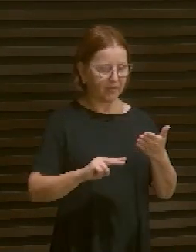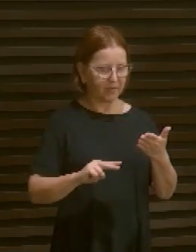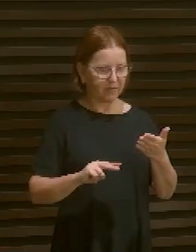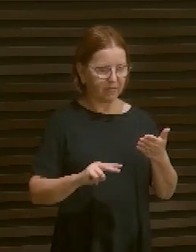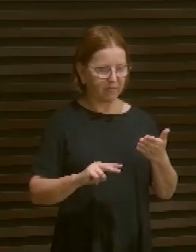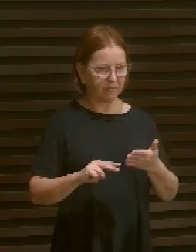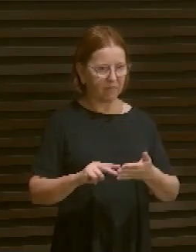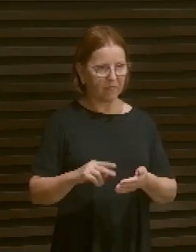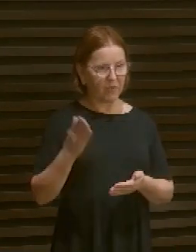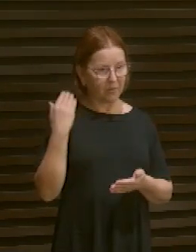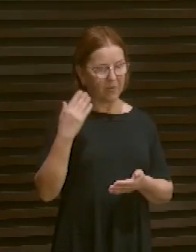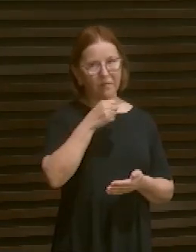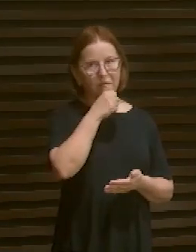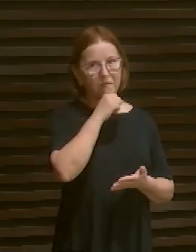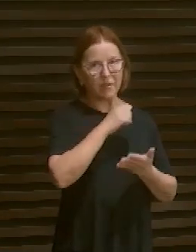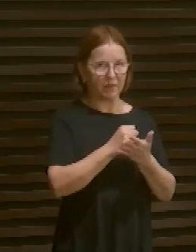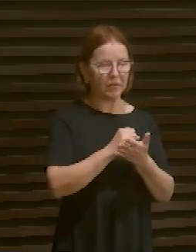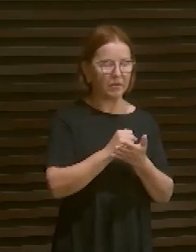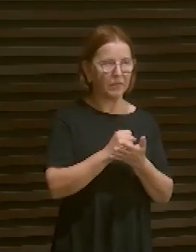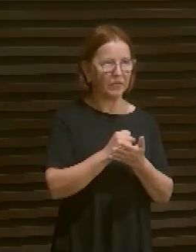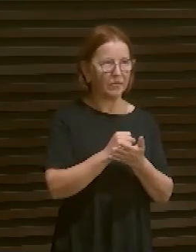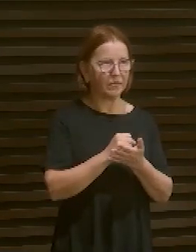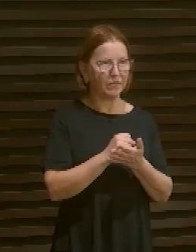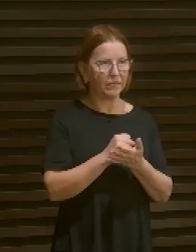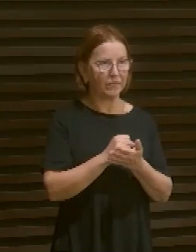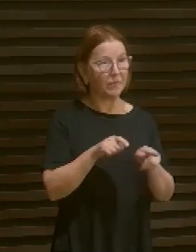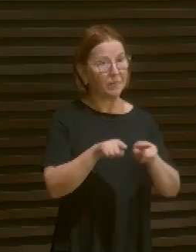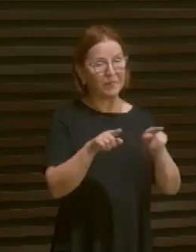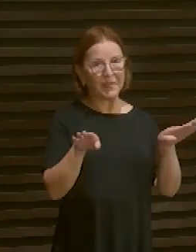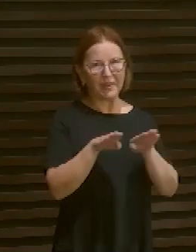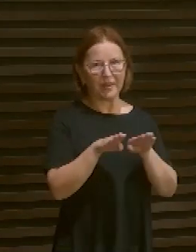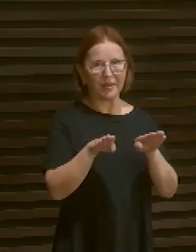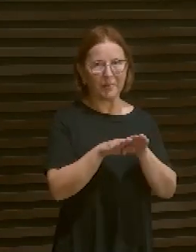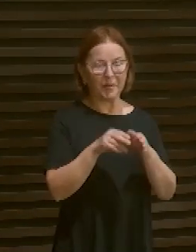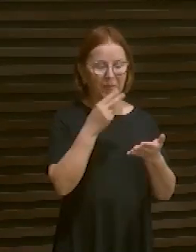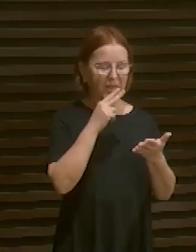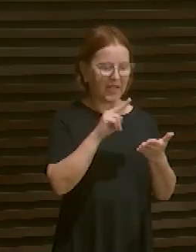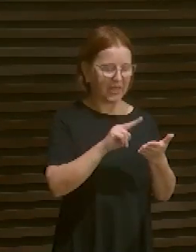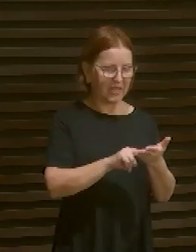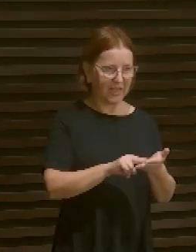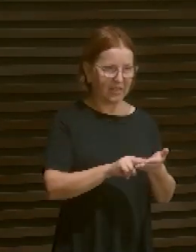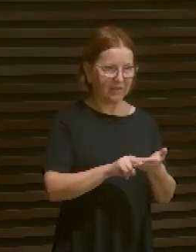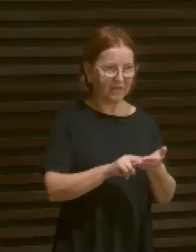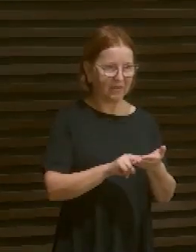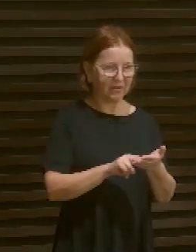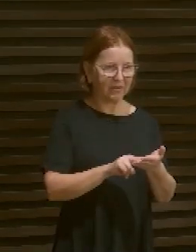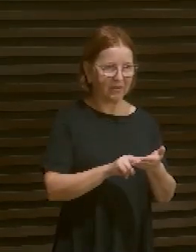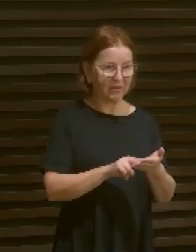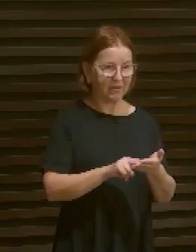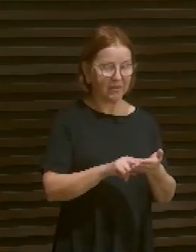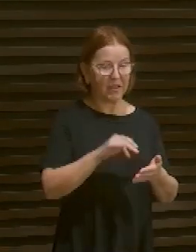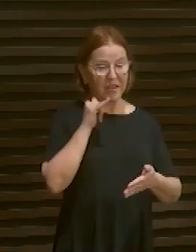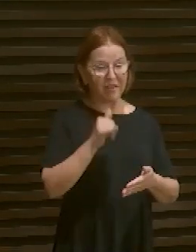naquela época, do Velho Testamento. Mas também das cartas que estavam sendo enviadas às